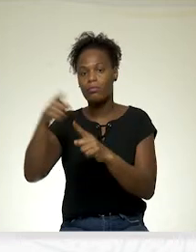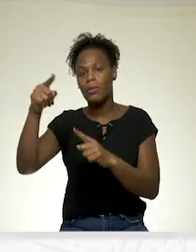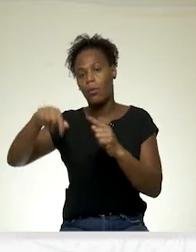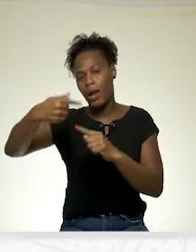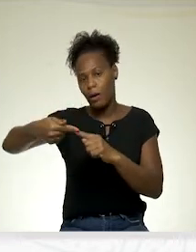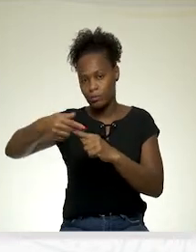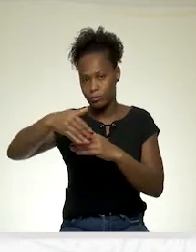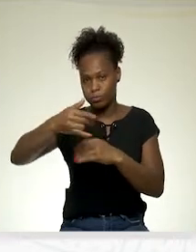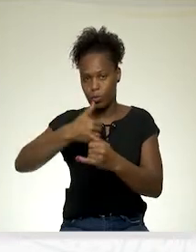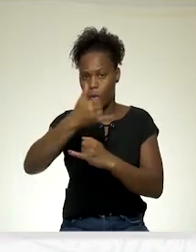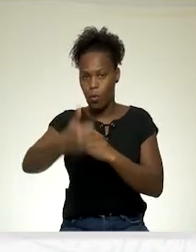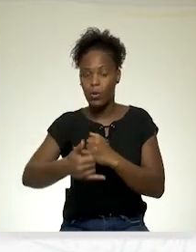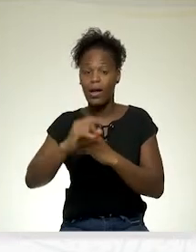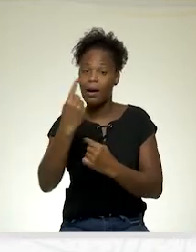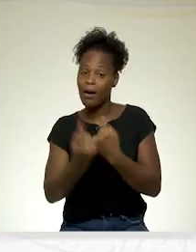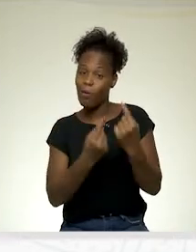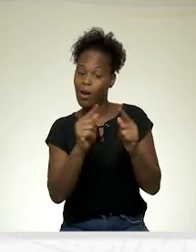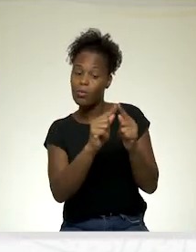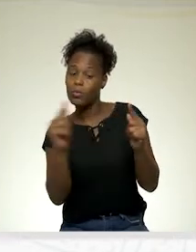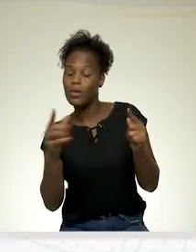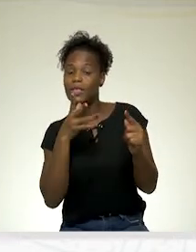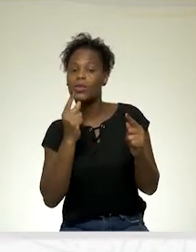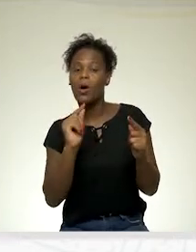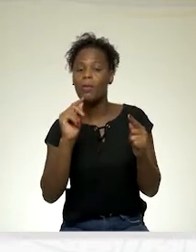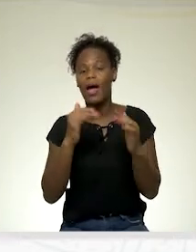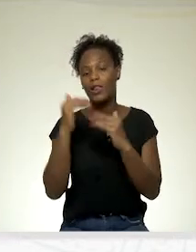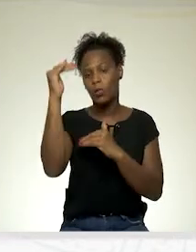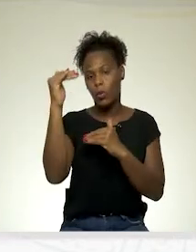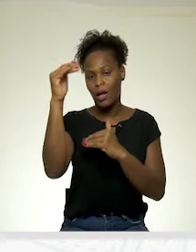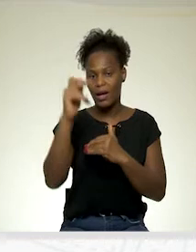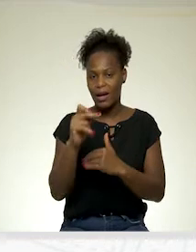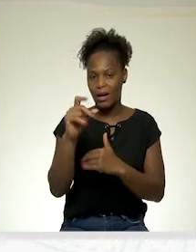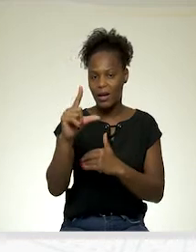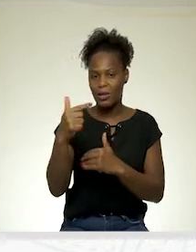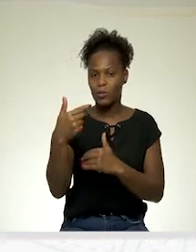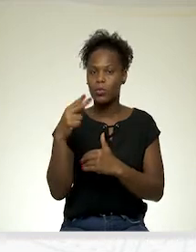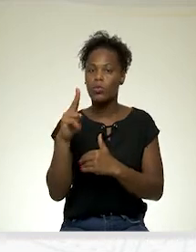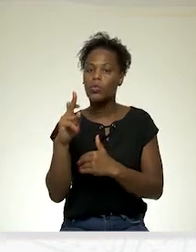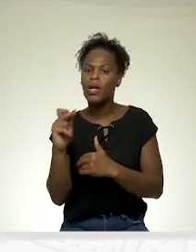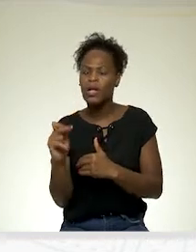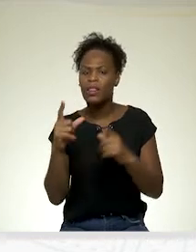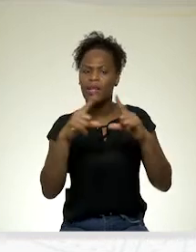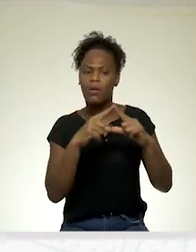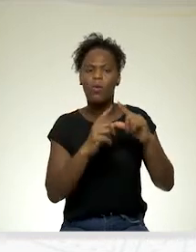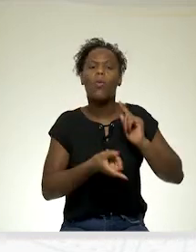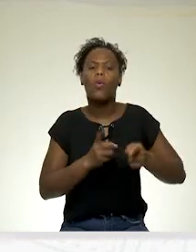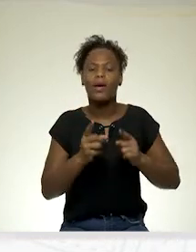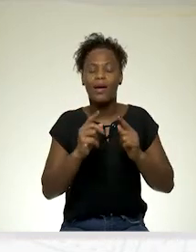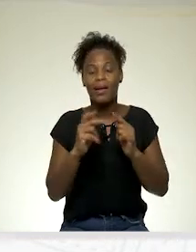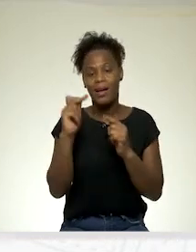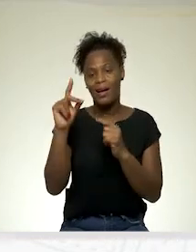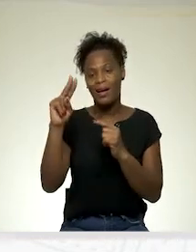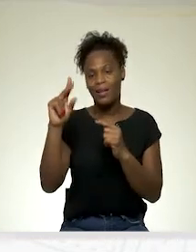A cada um desses segmentos chamamos altura do triângulo. O que é a altura de um triângulo? A altura